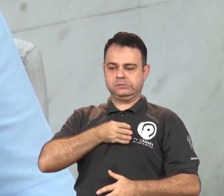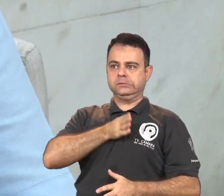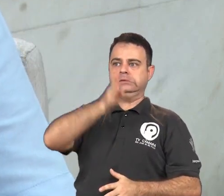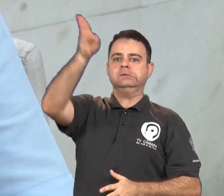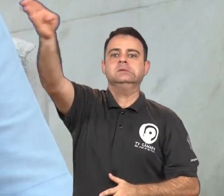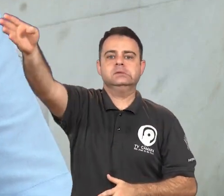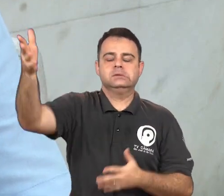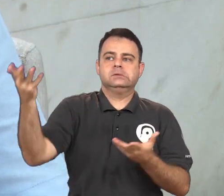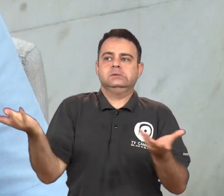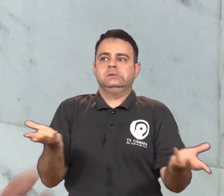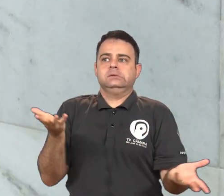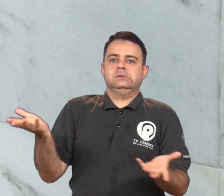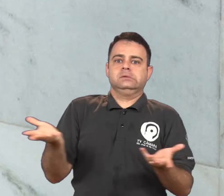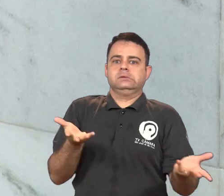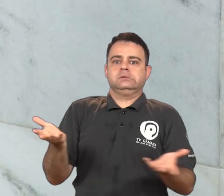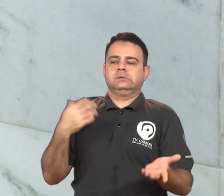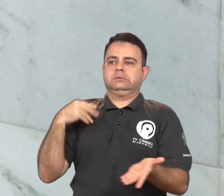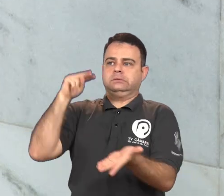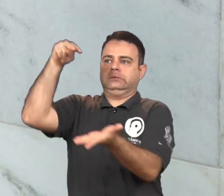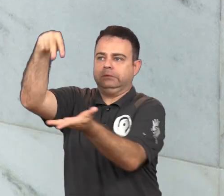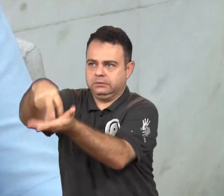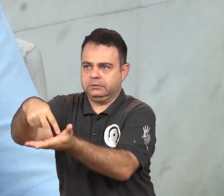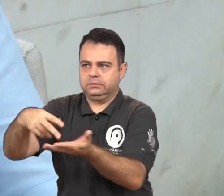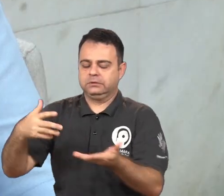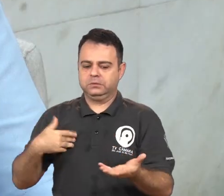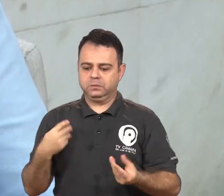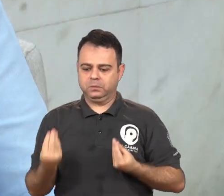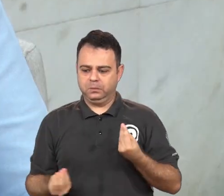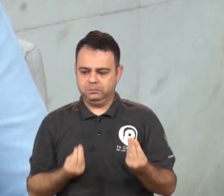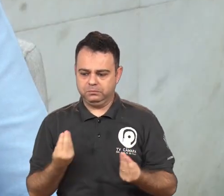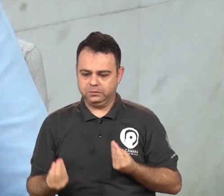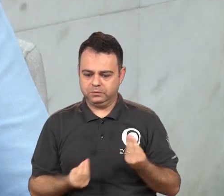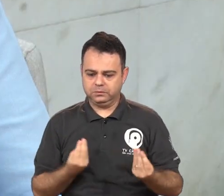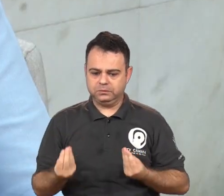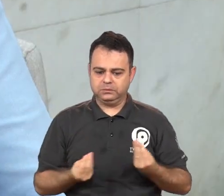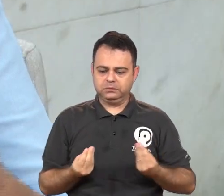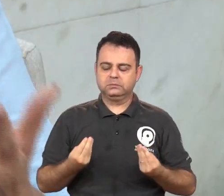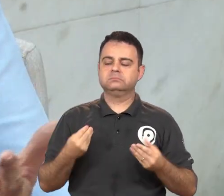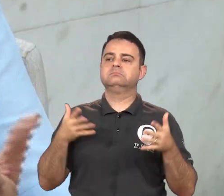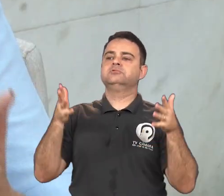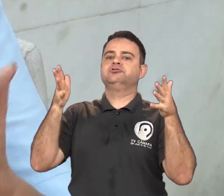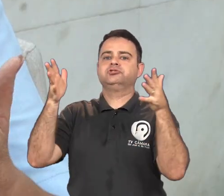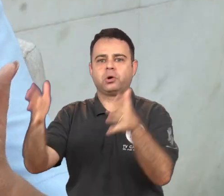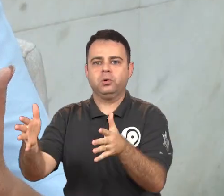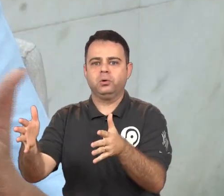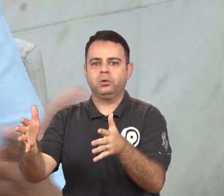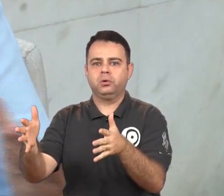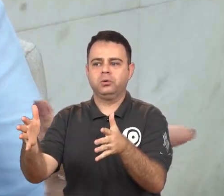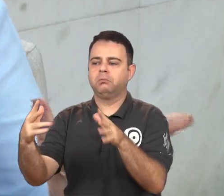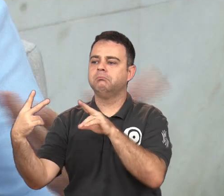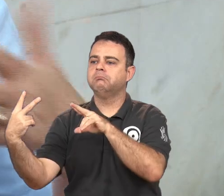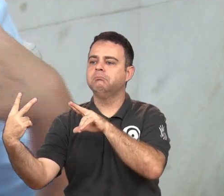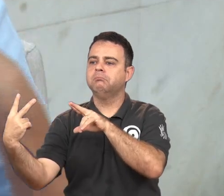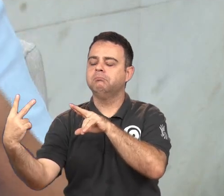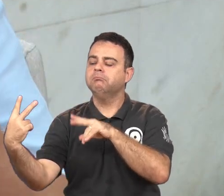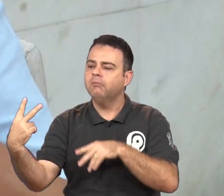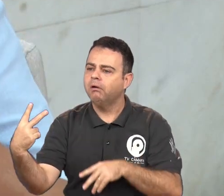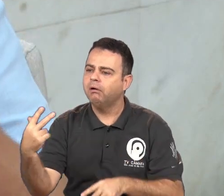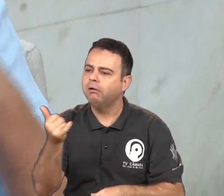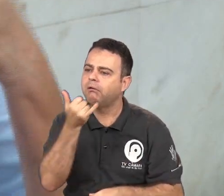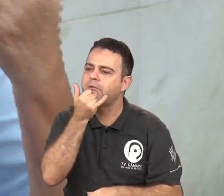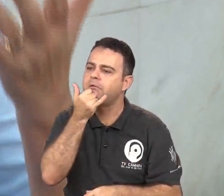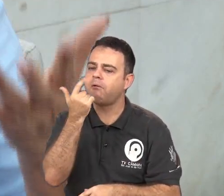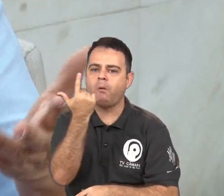assim, meu Deus... Como faço isso agora, Como eu faço isso agora, né? E aí você chega lá, você vê que não é aquilo que